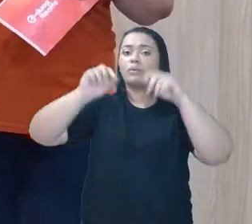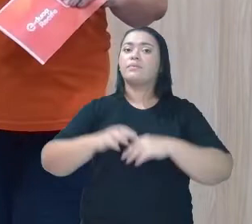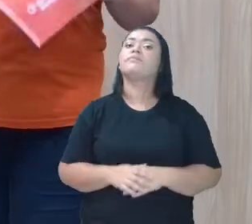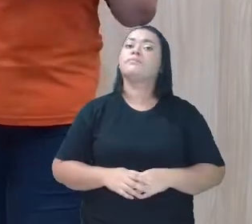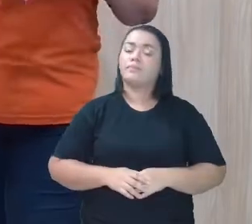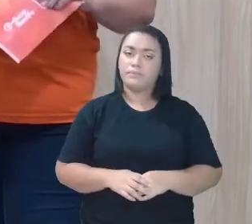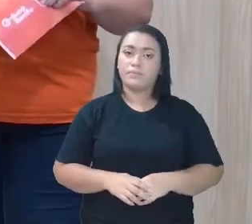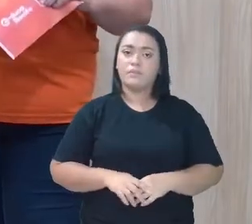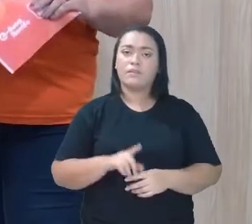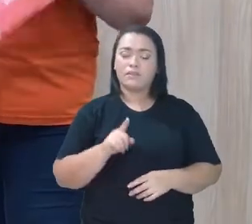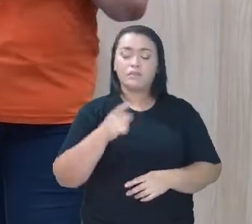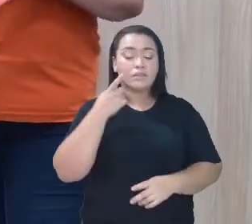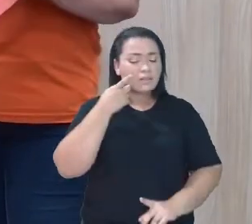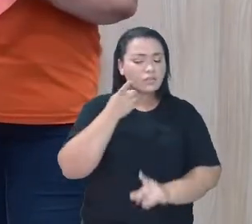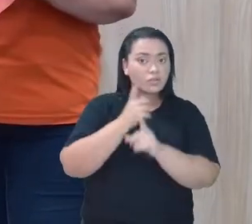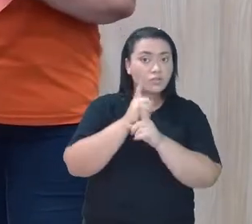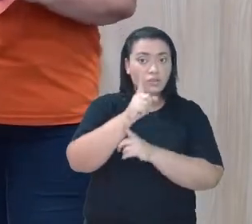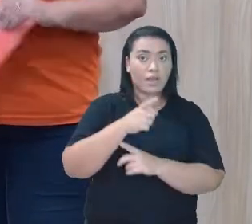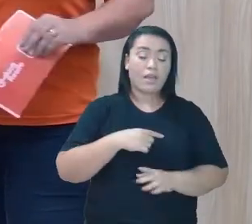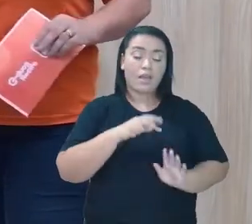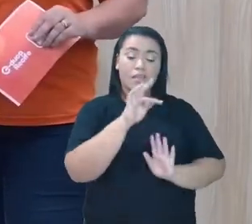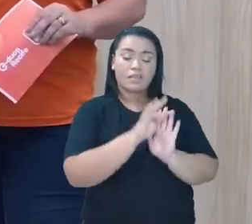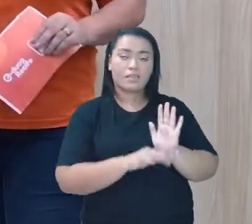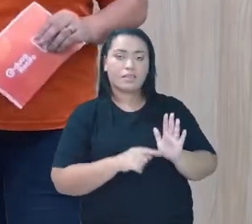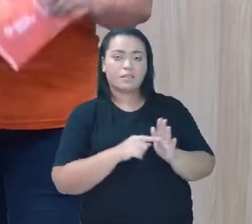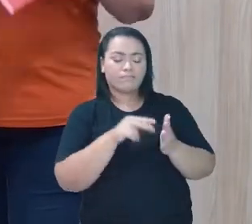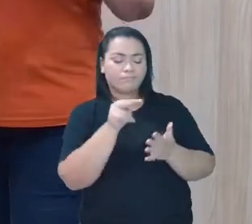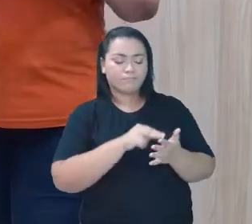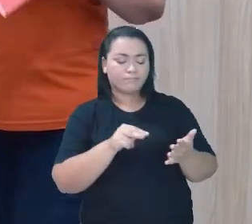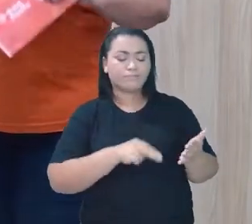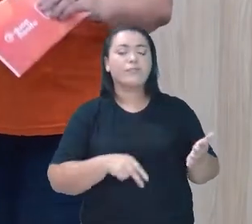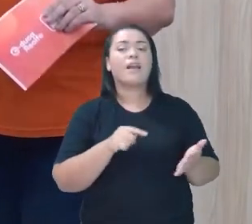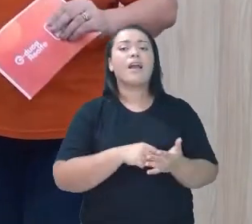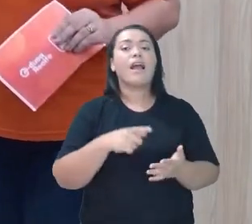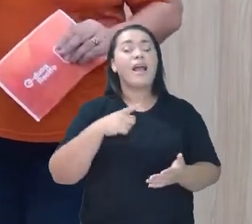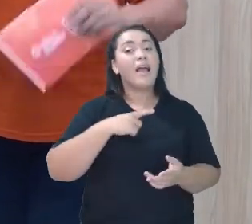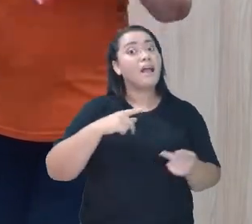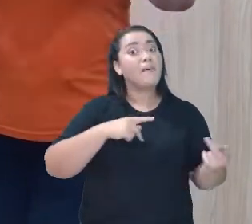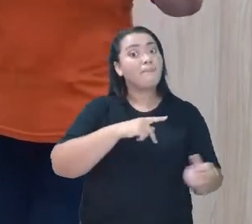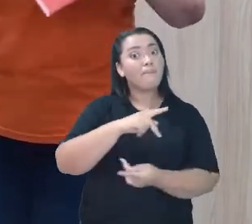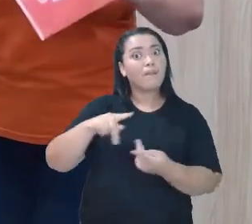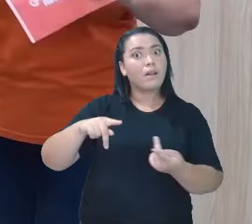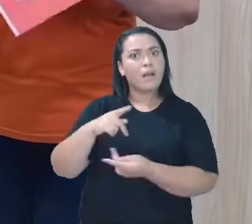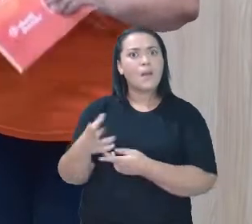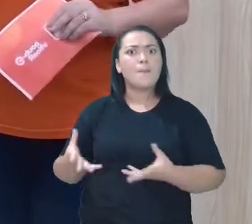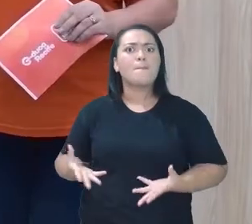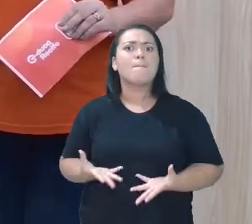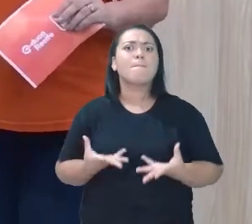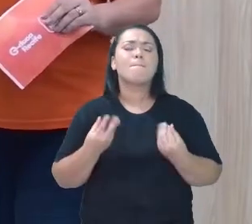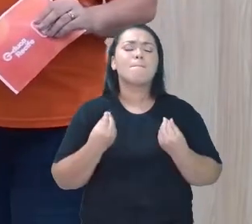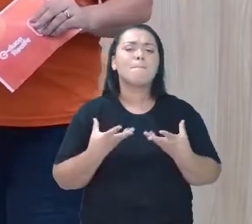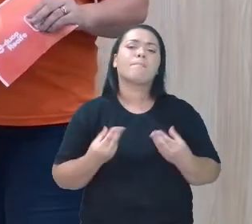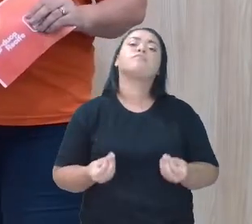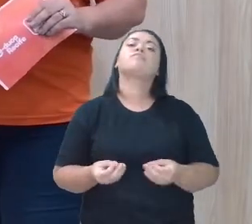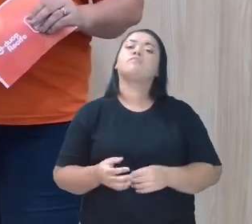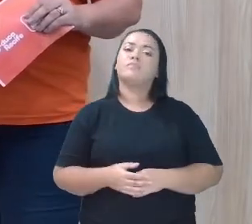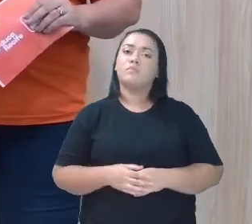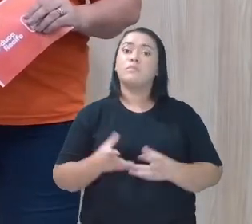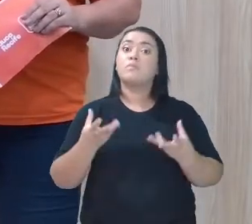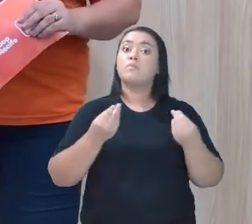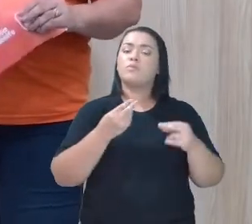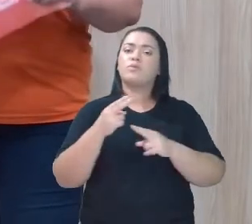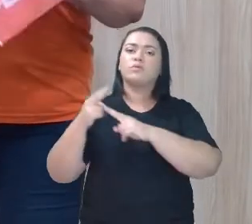vão descobrir, através da leitura lá do texto de vocês, que existem planetas com muitos, né,